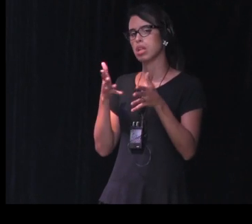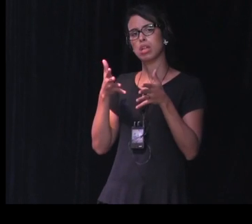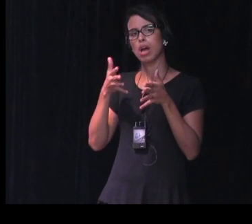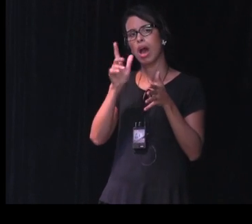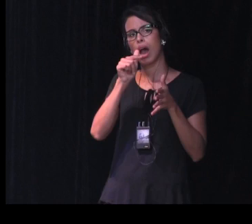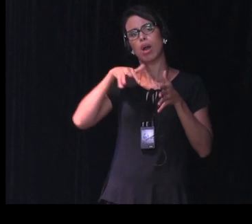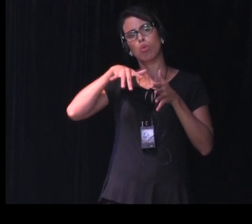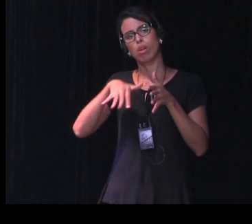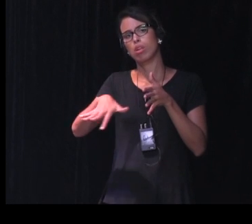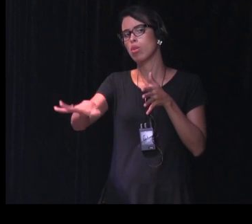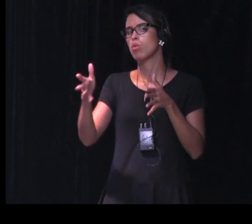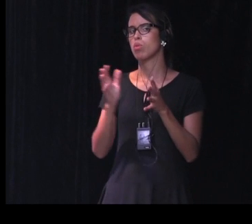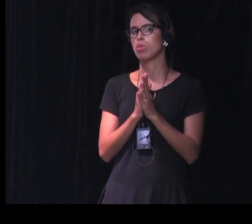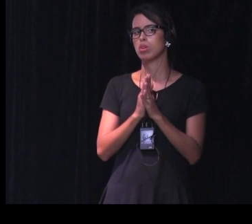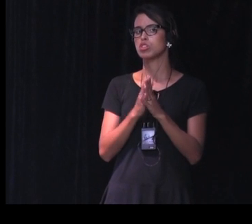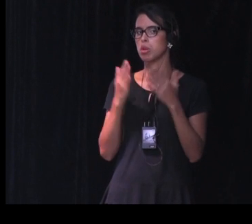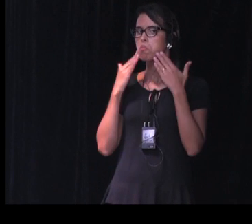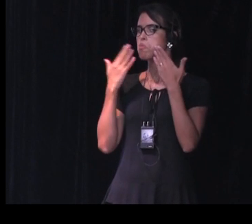Lagoa, já tem